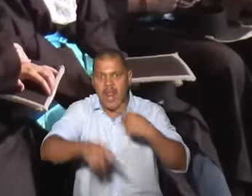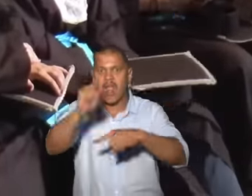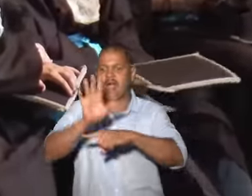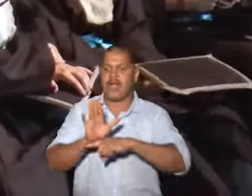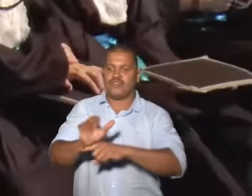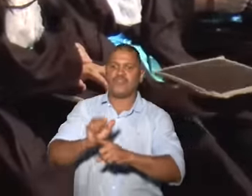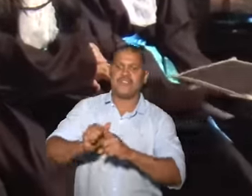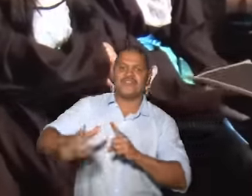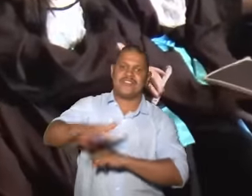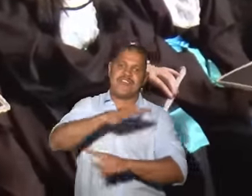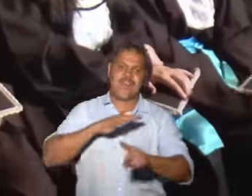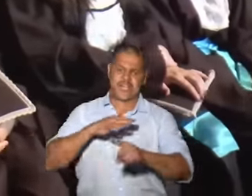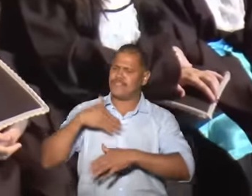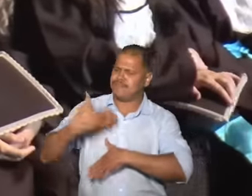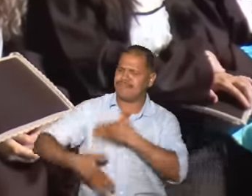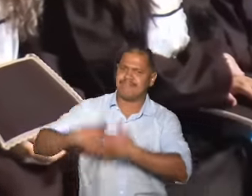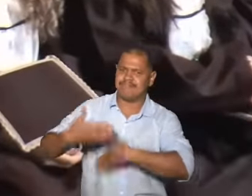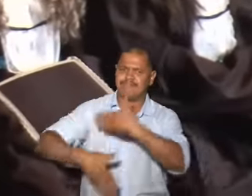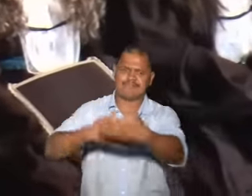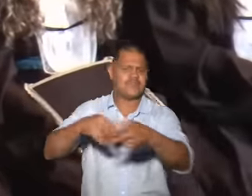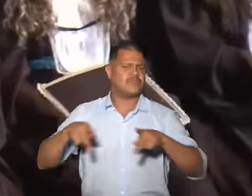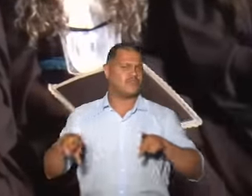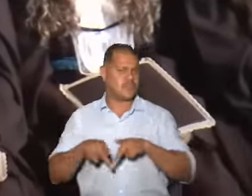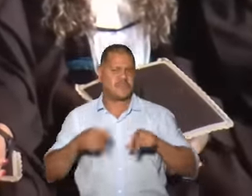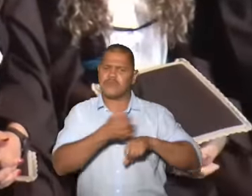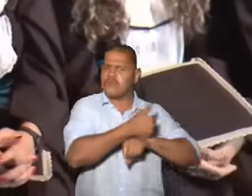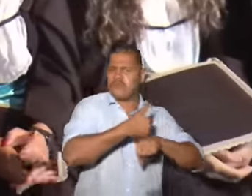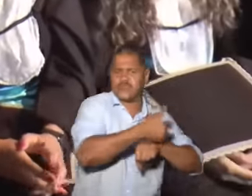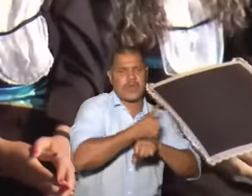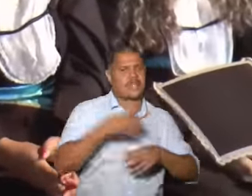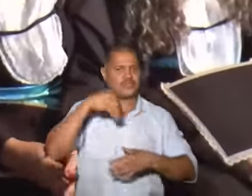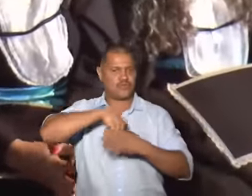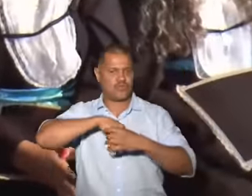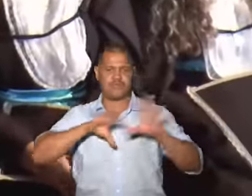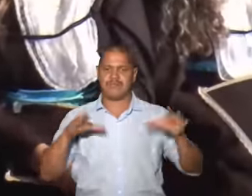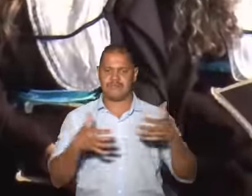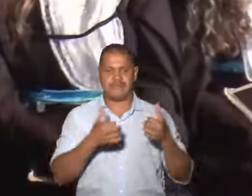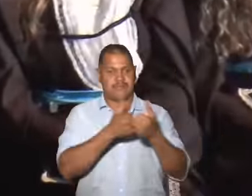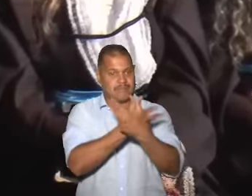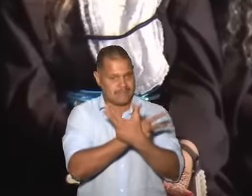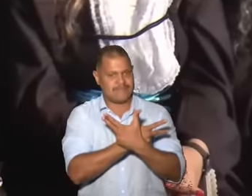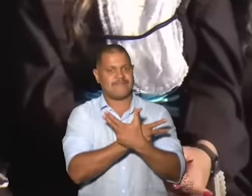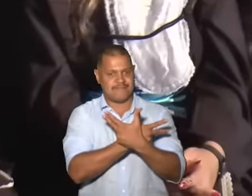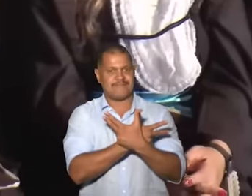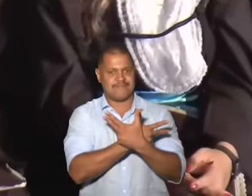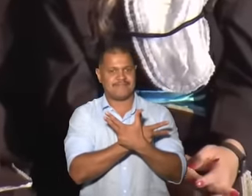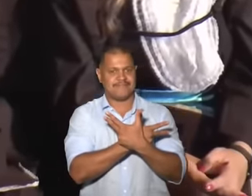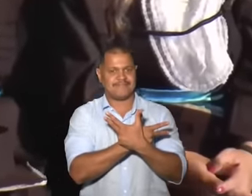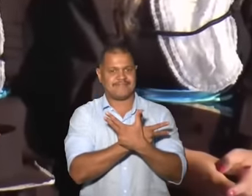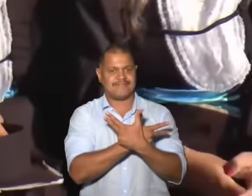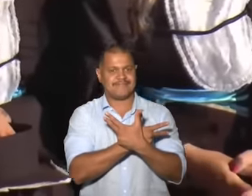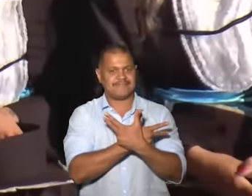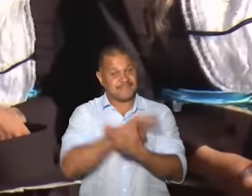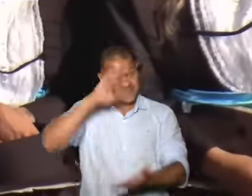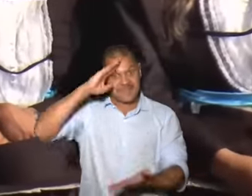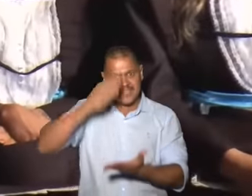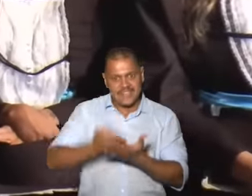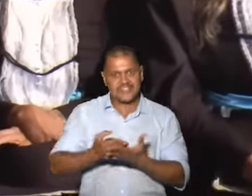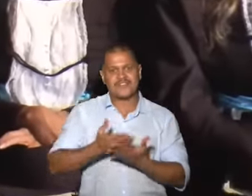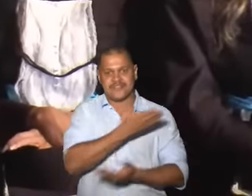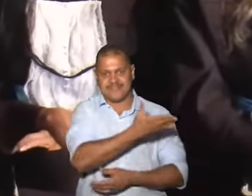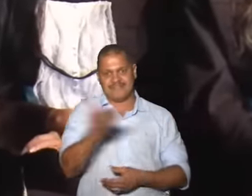estudantes, técnicos administrativos, professores e demais colaboradores nela depositaram e ainda